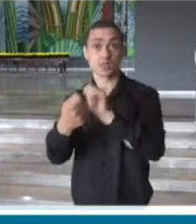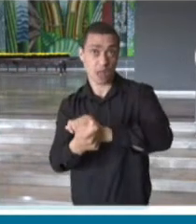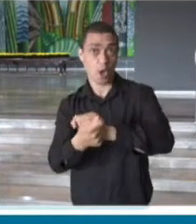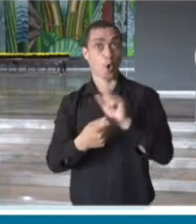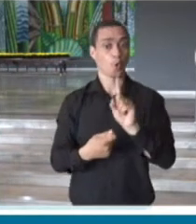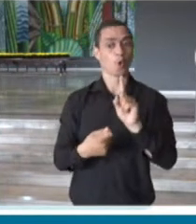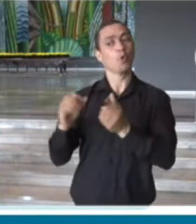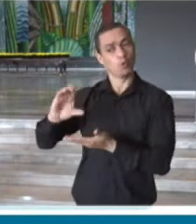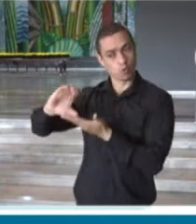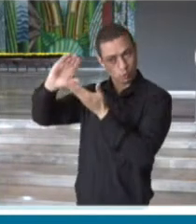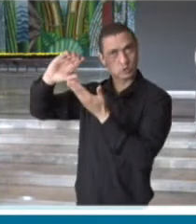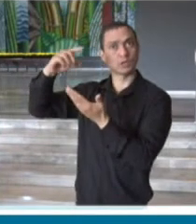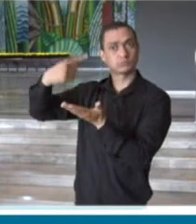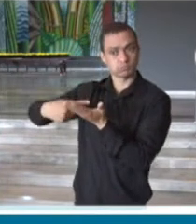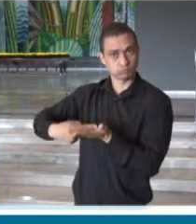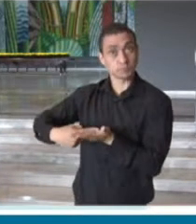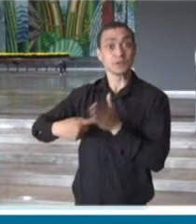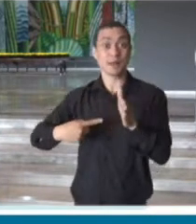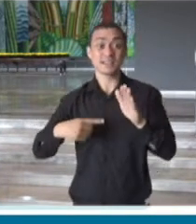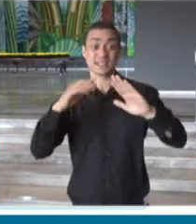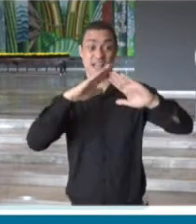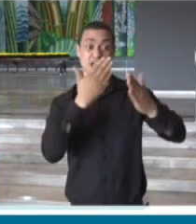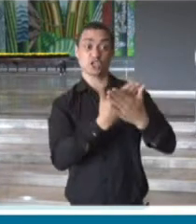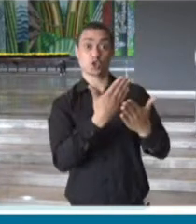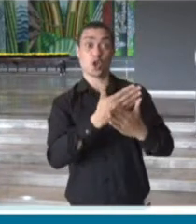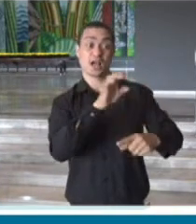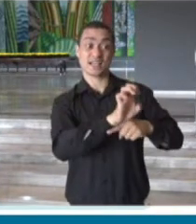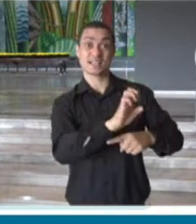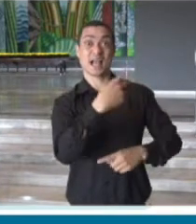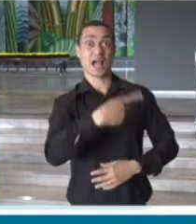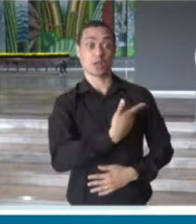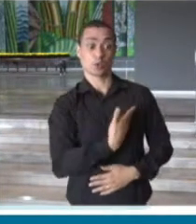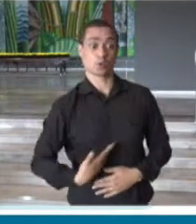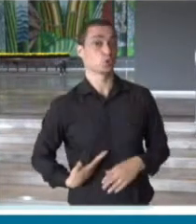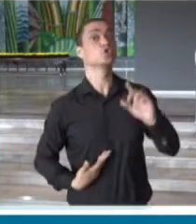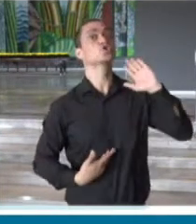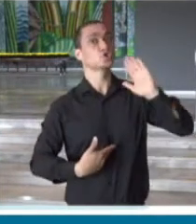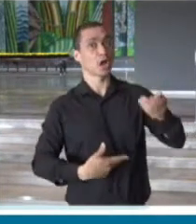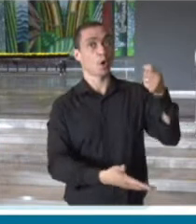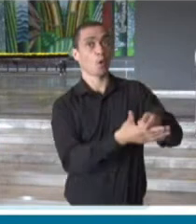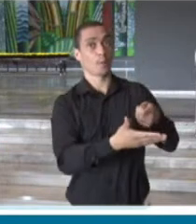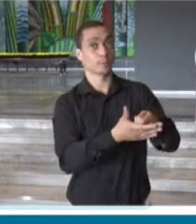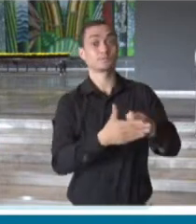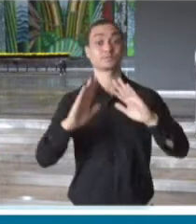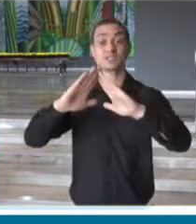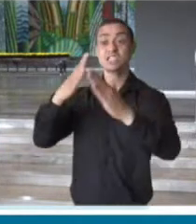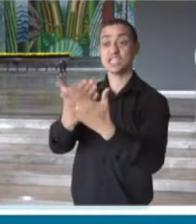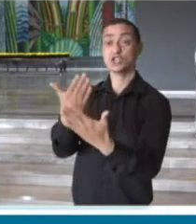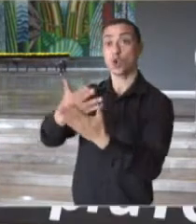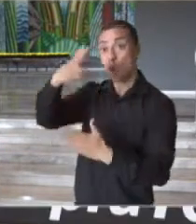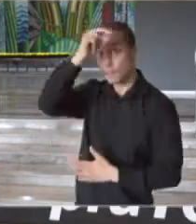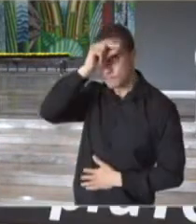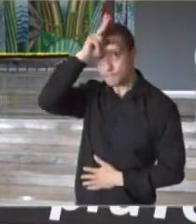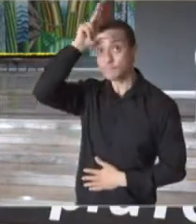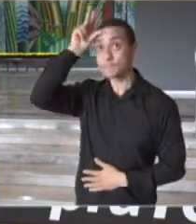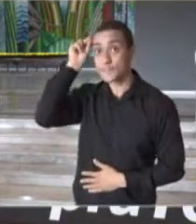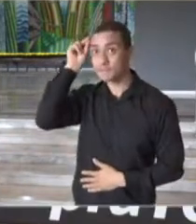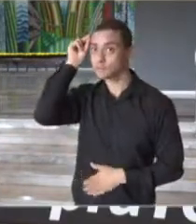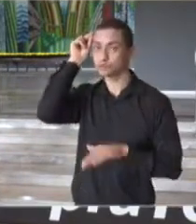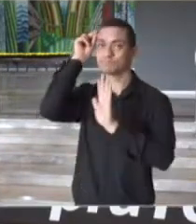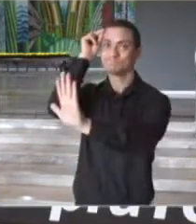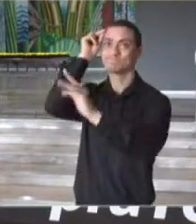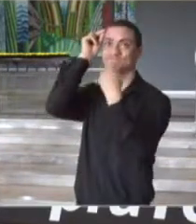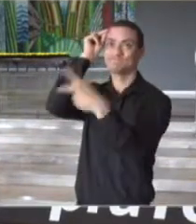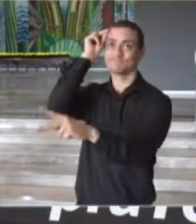à regra. A rede estadual já começará. Para as redes municipais, isso deverá ser observada